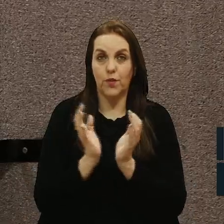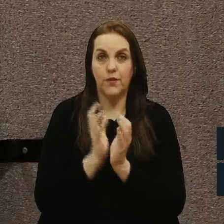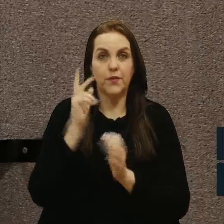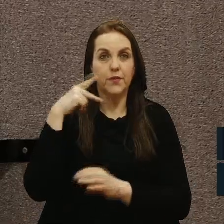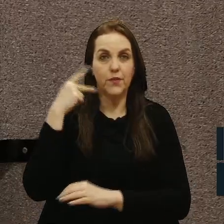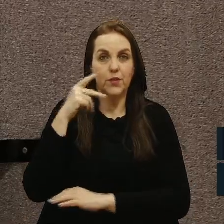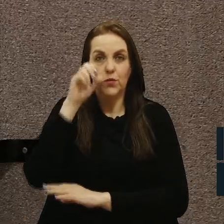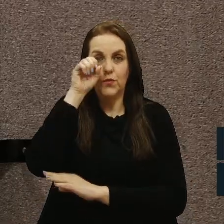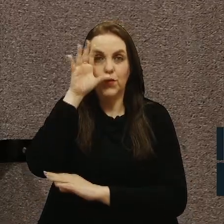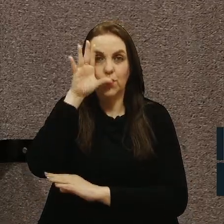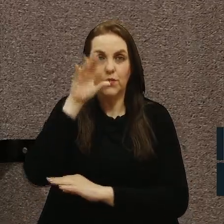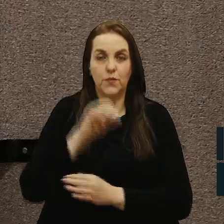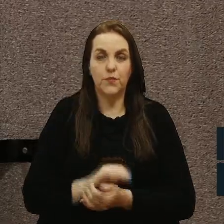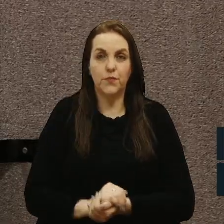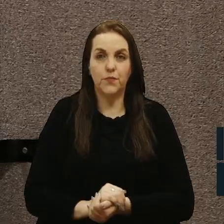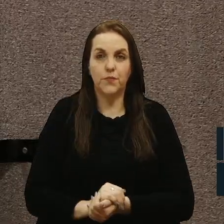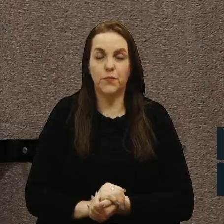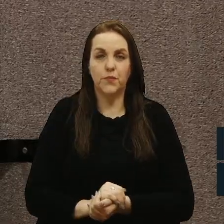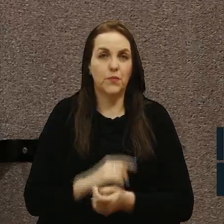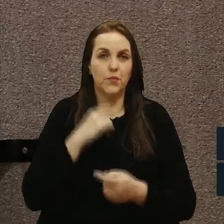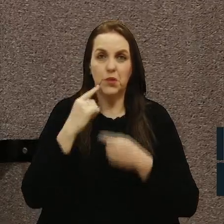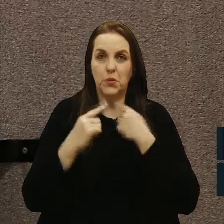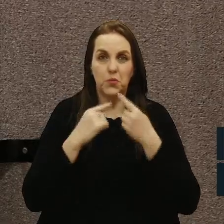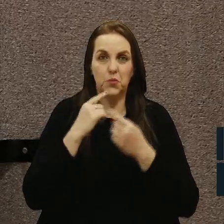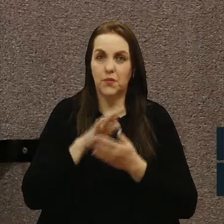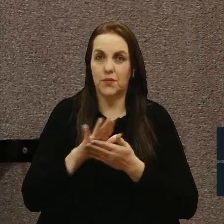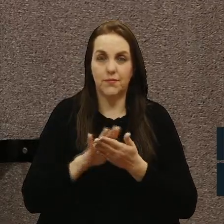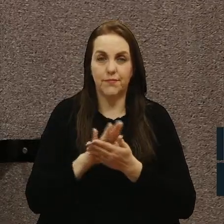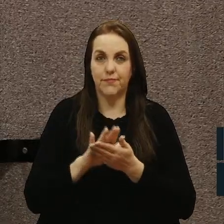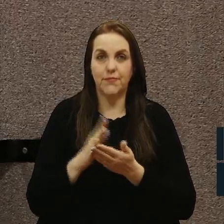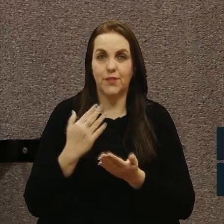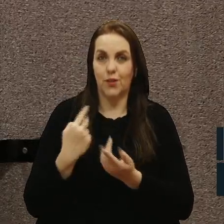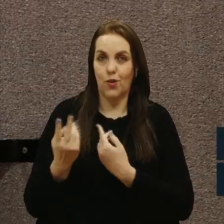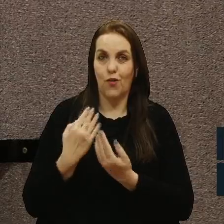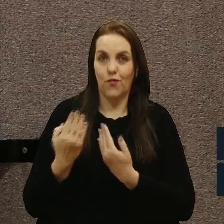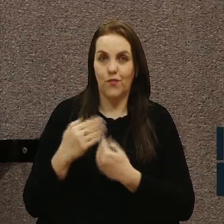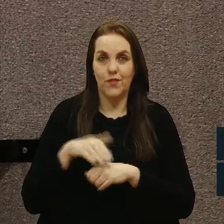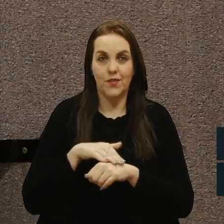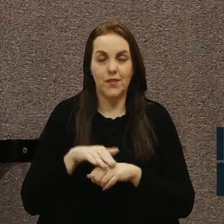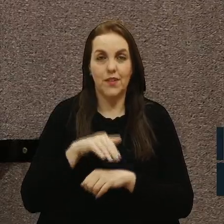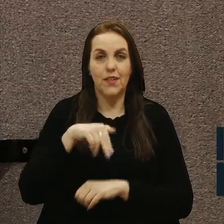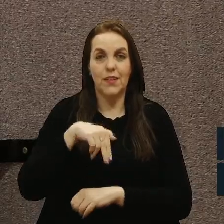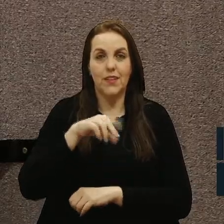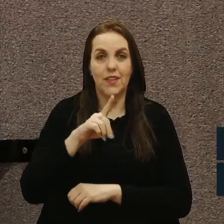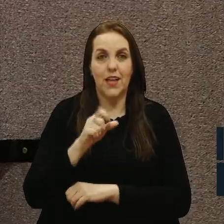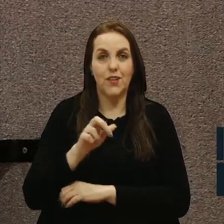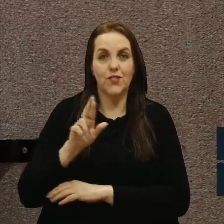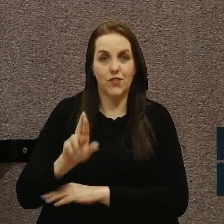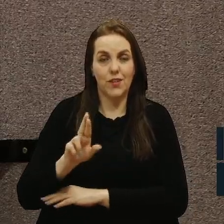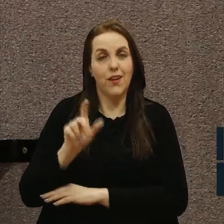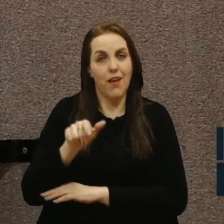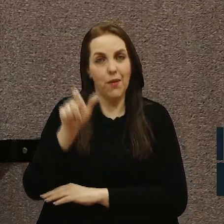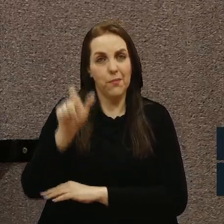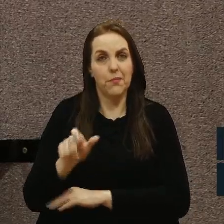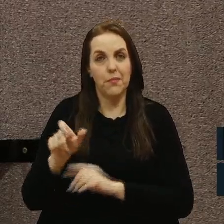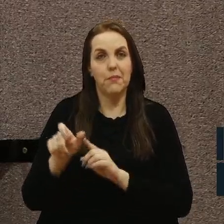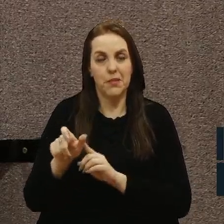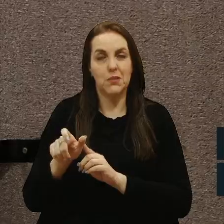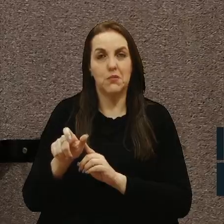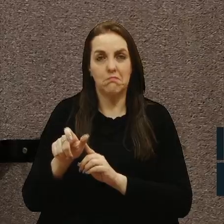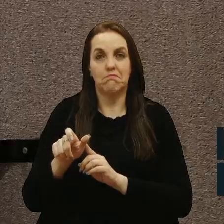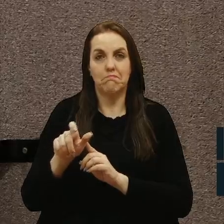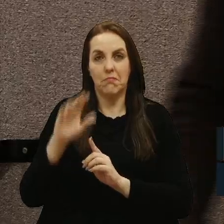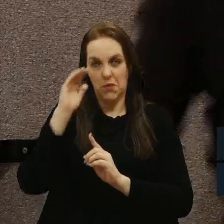Elisandro Fiuza. Sem dúvida nenhuma, a gente conversa muito. O seu Nadir Risse é uma pessoa que tem todo o